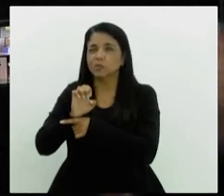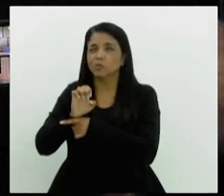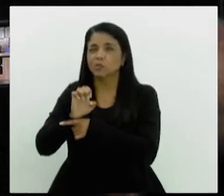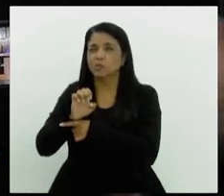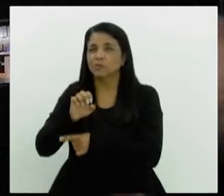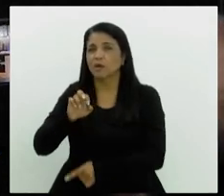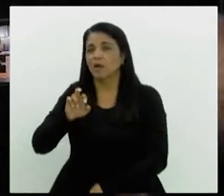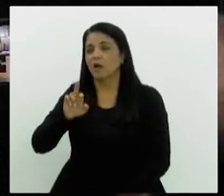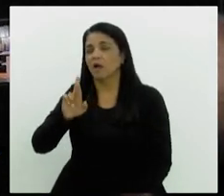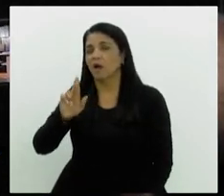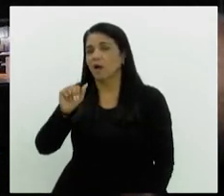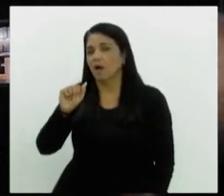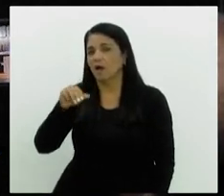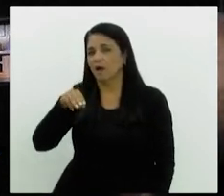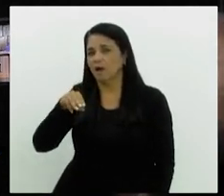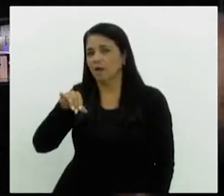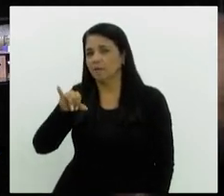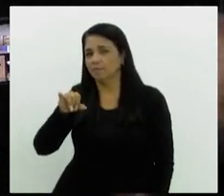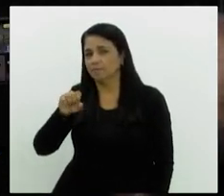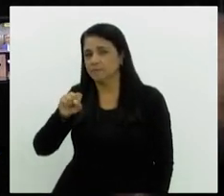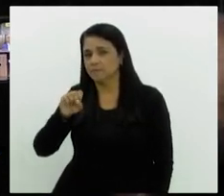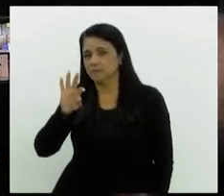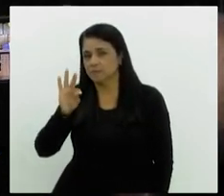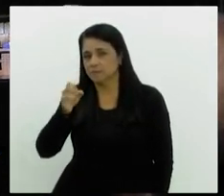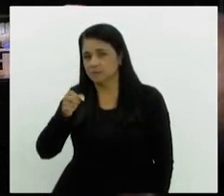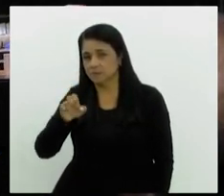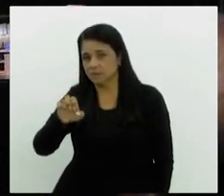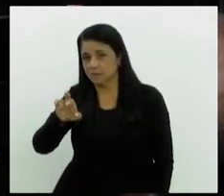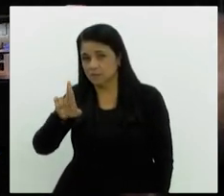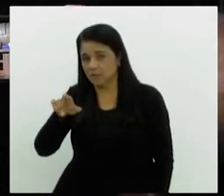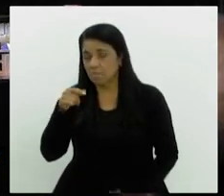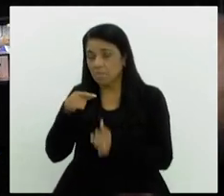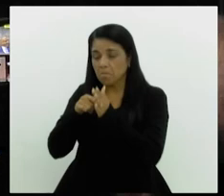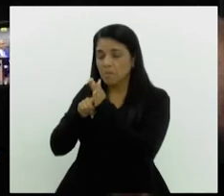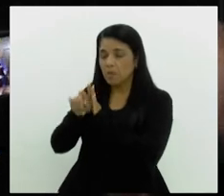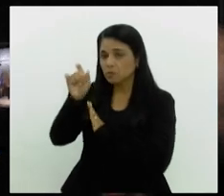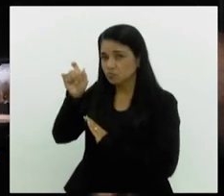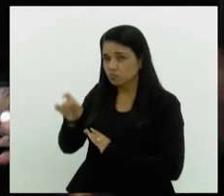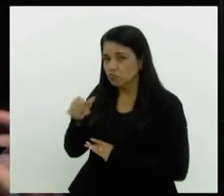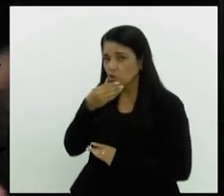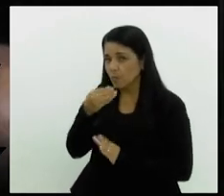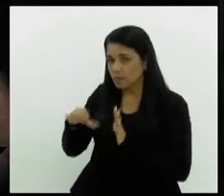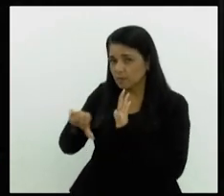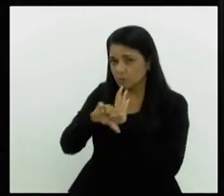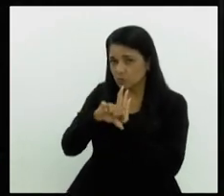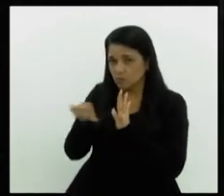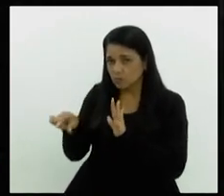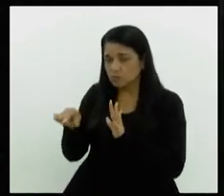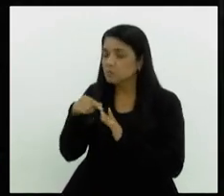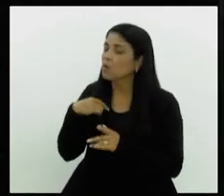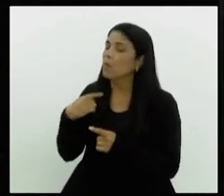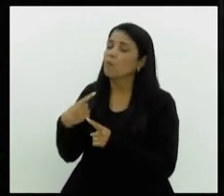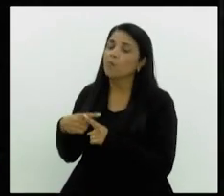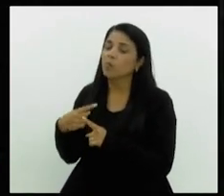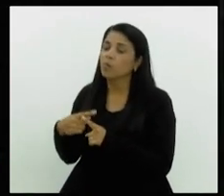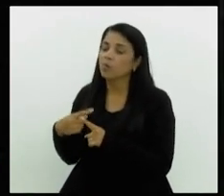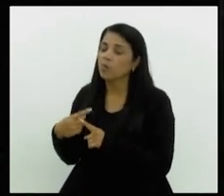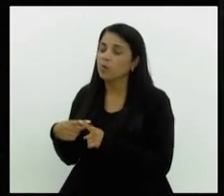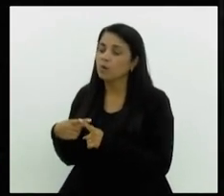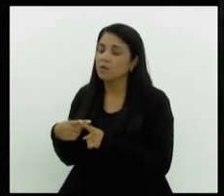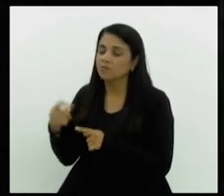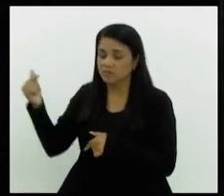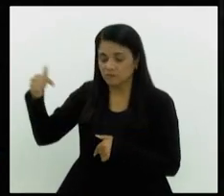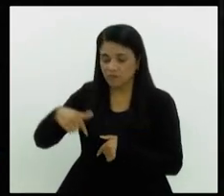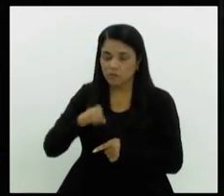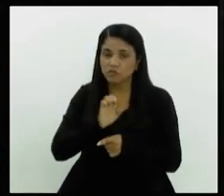era Hamster, e quando perguntaram para o Hamster, Hamster, por que que você veio para o Rio